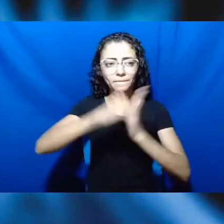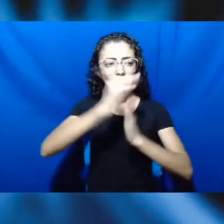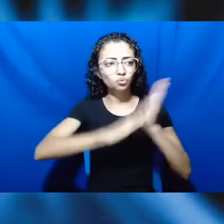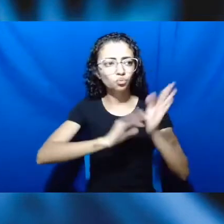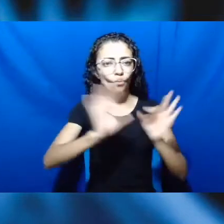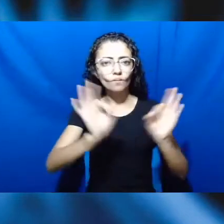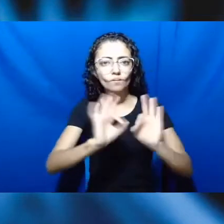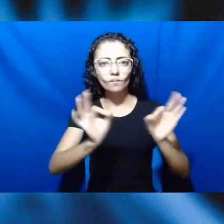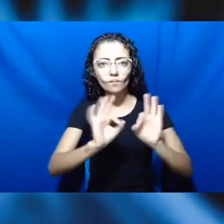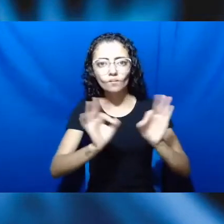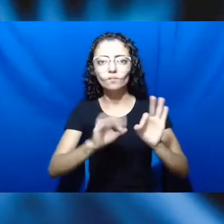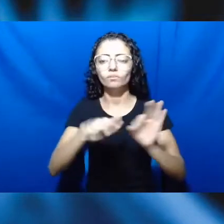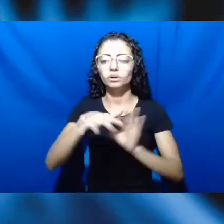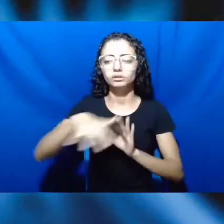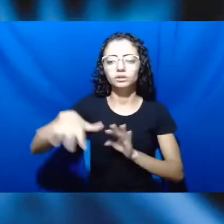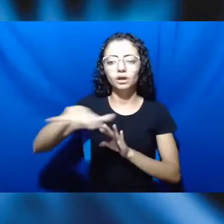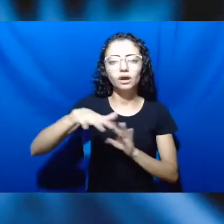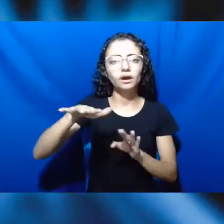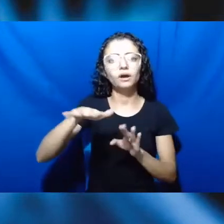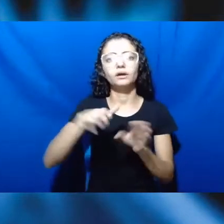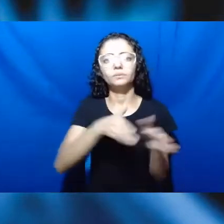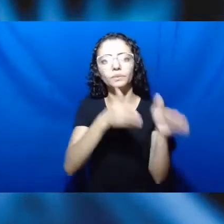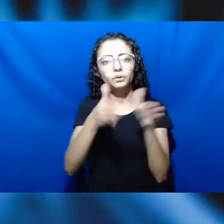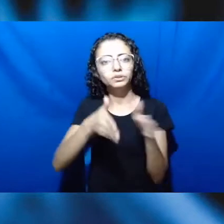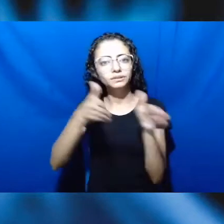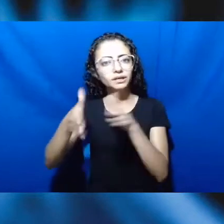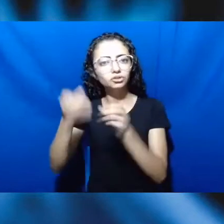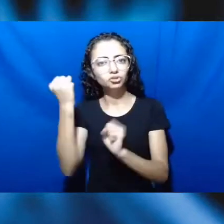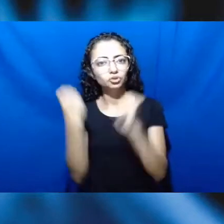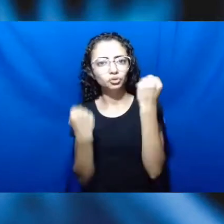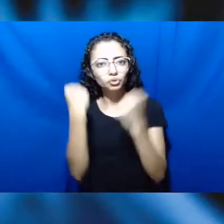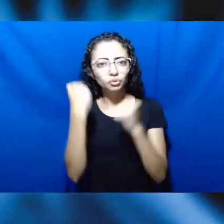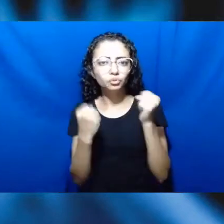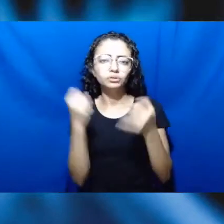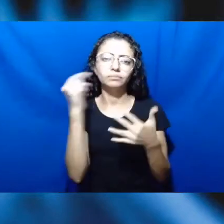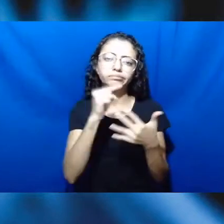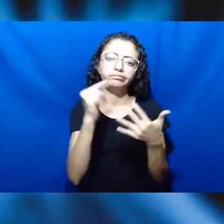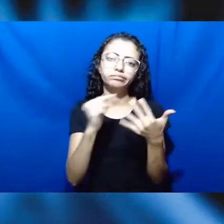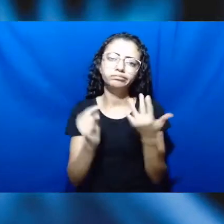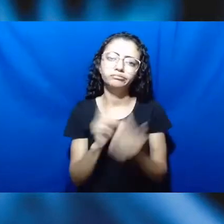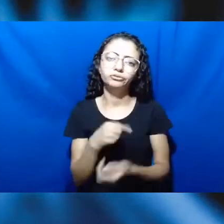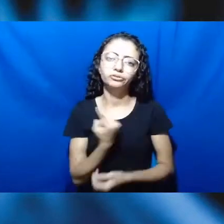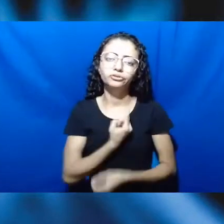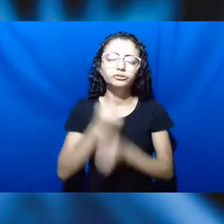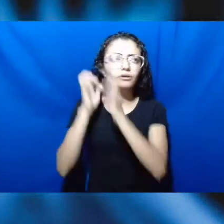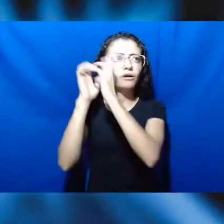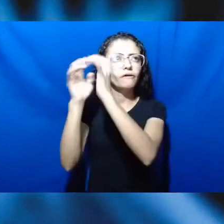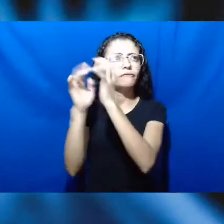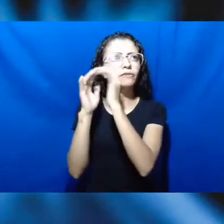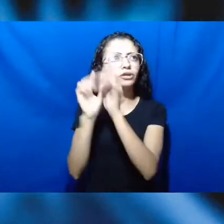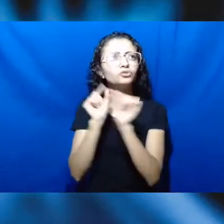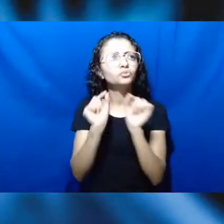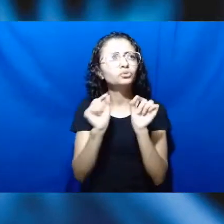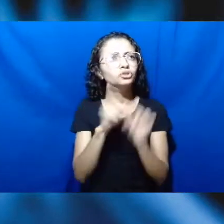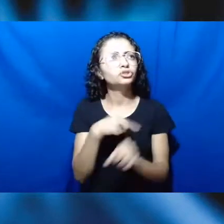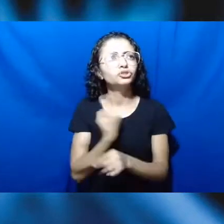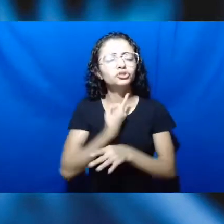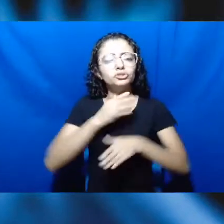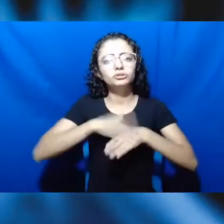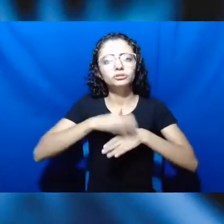da indústria, isso tudo nos faz refletir muito sobre o que a gente está fazendo, né?